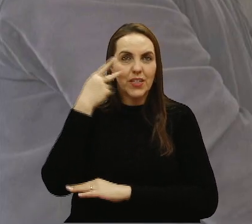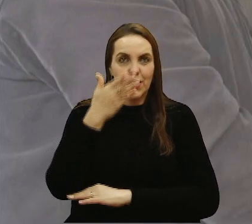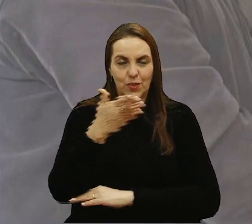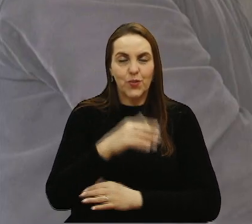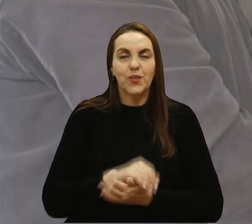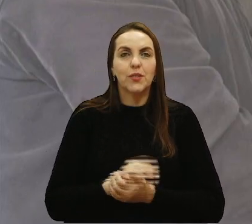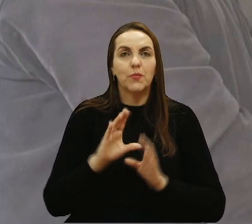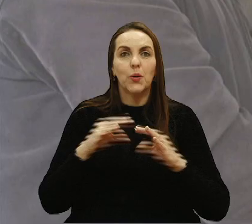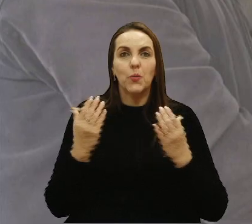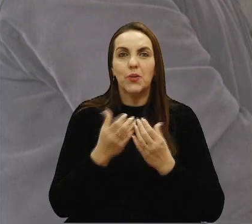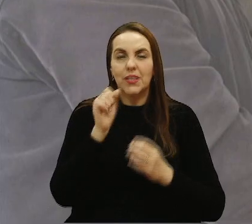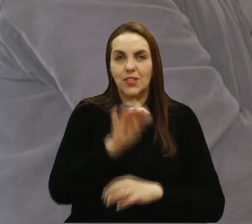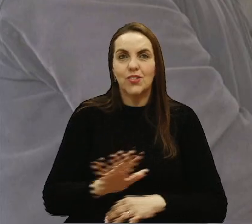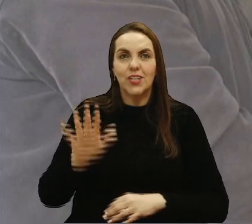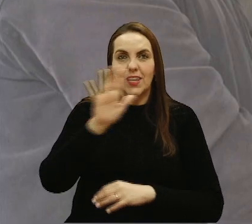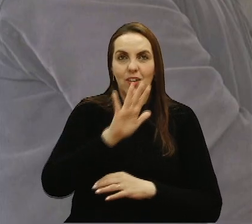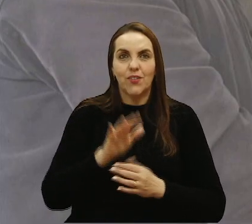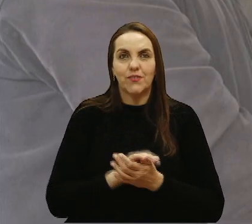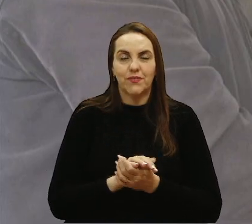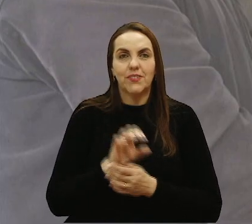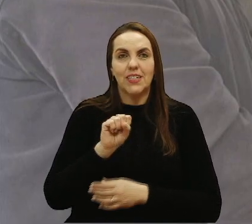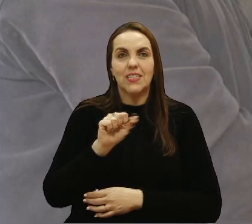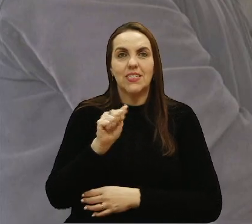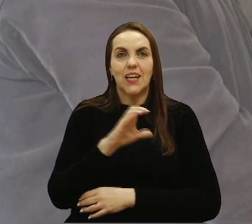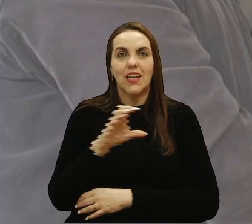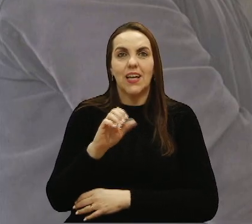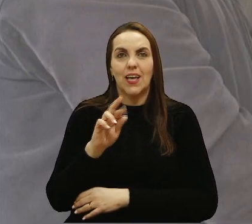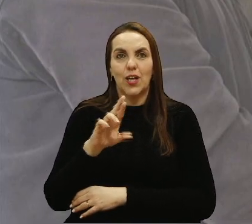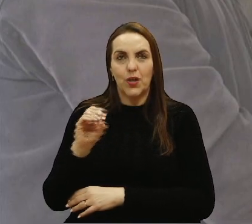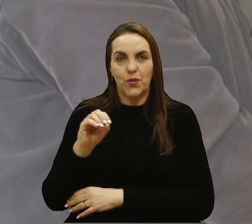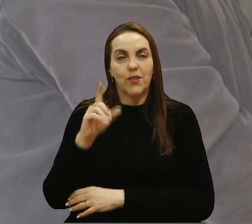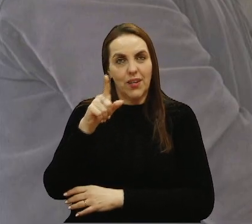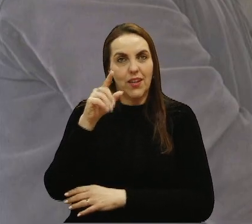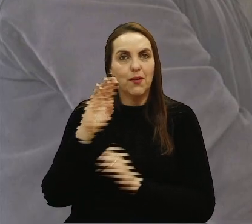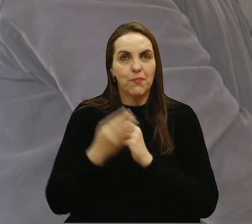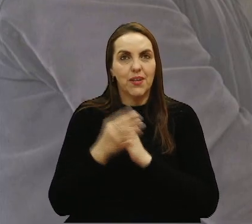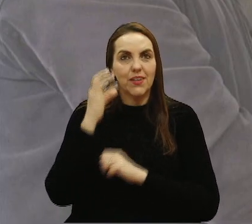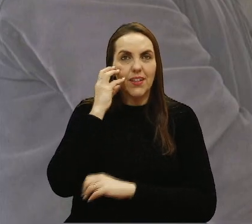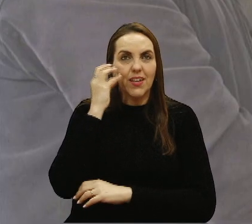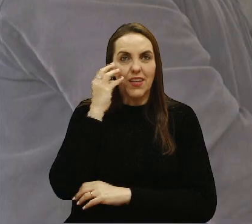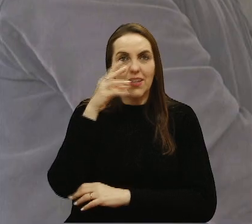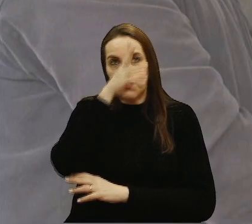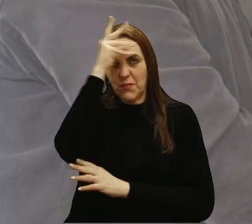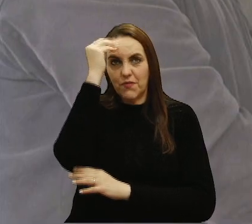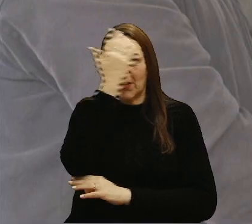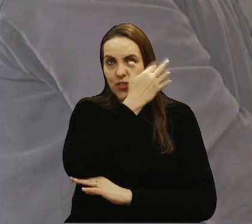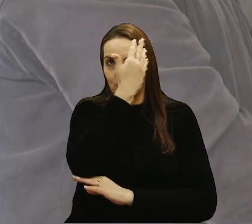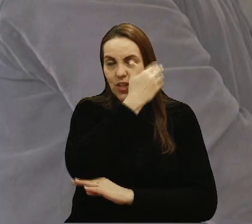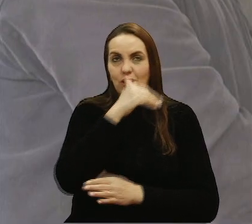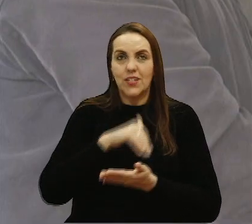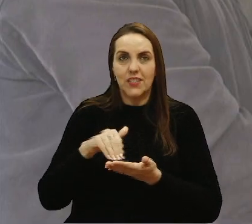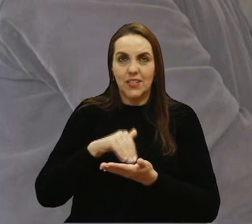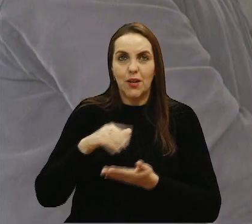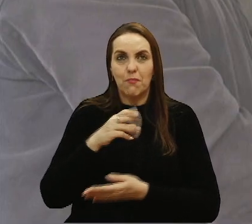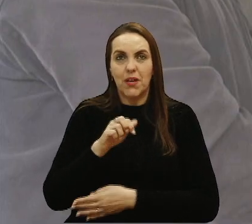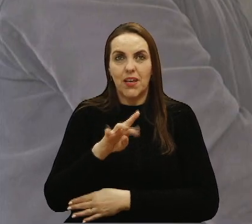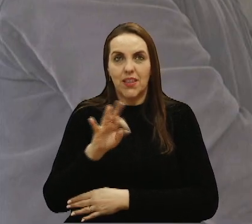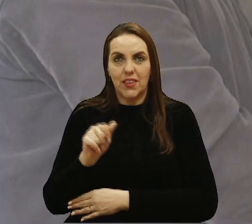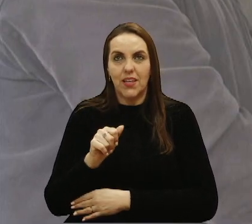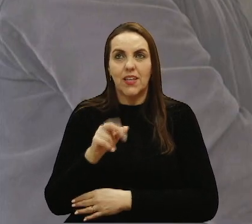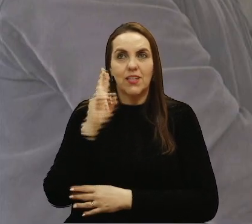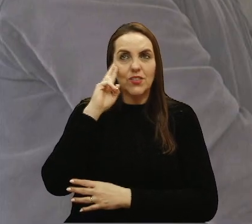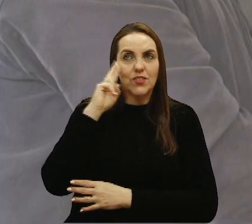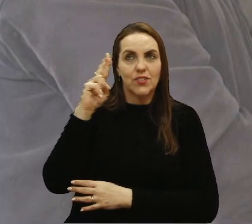para a comunidade em geral, que é o Sacaro, lá de Anarec. Então, está ali o prefeito Adiló, secretária Marta, as